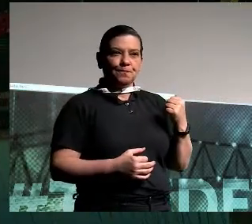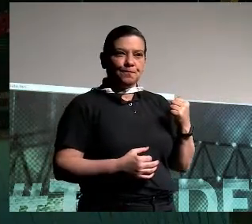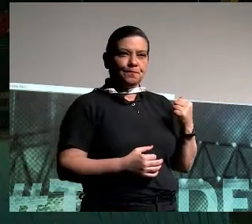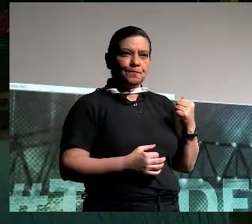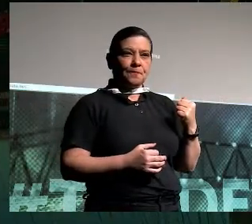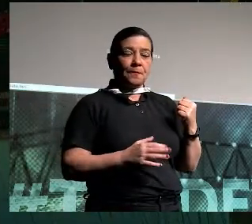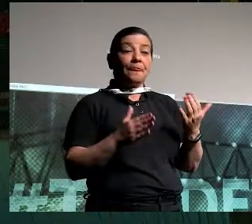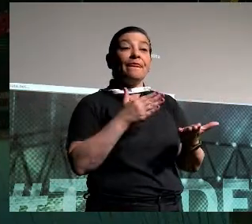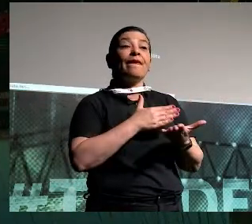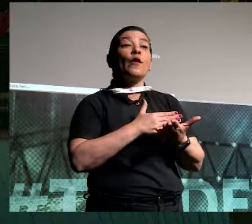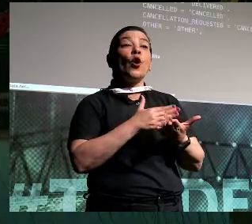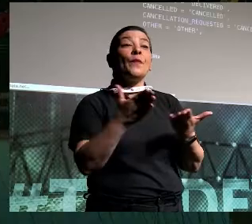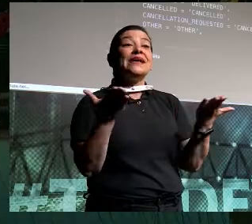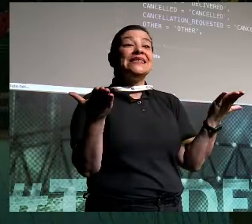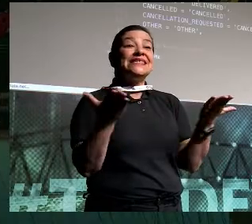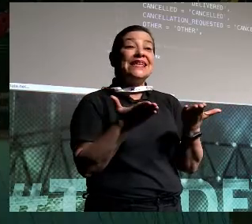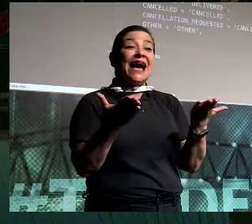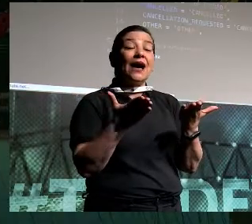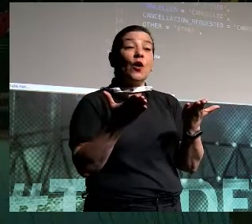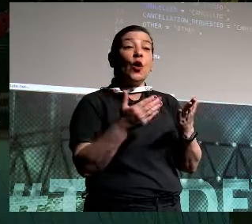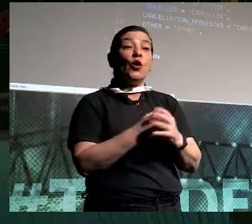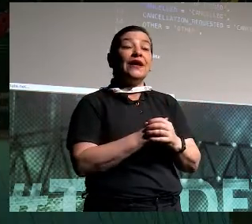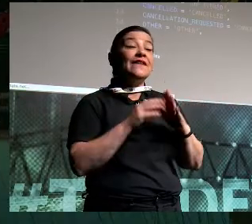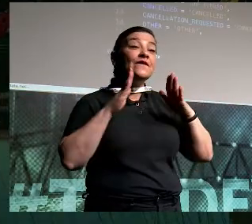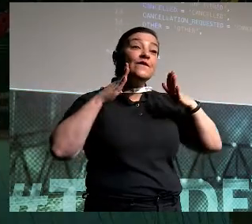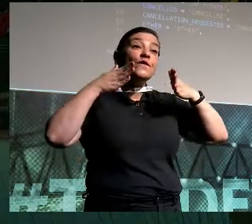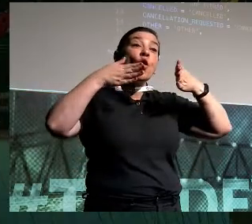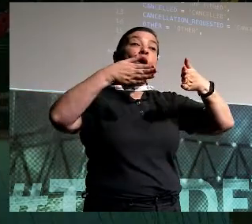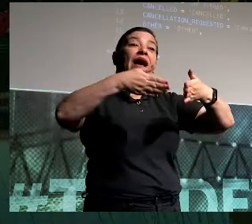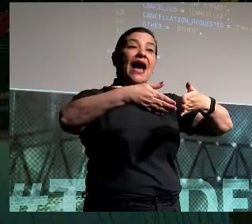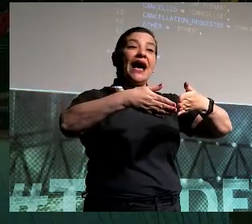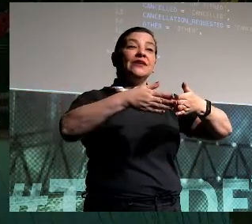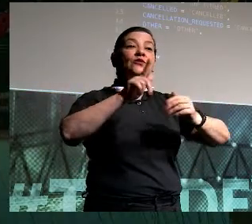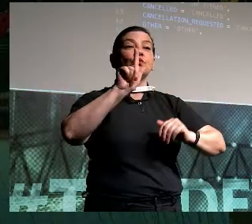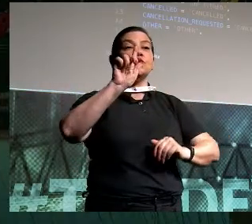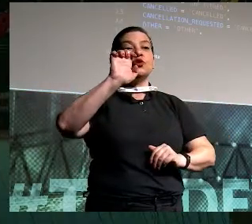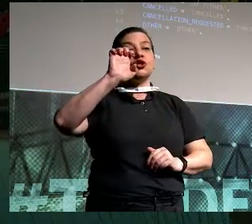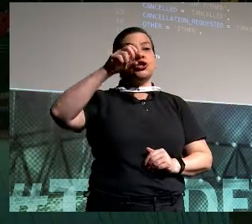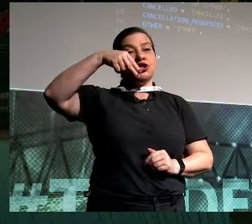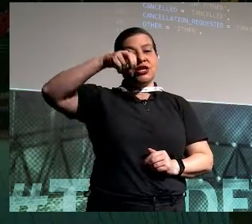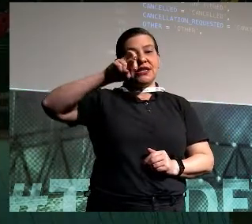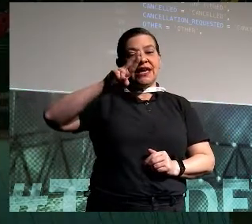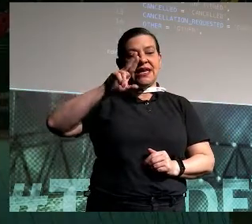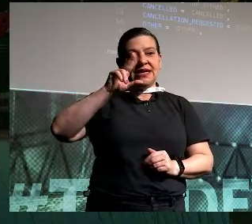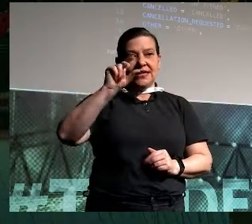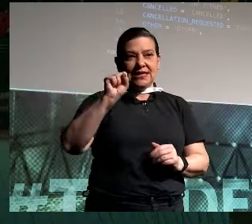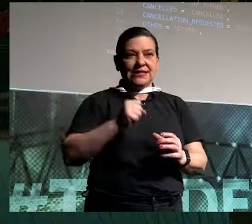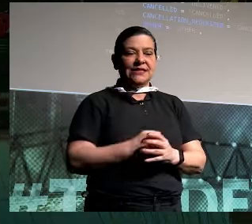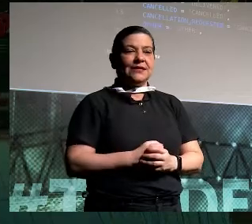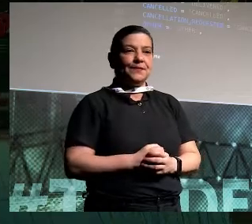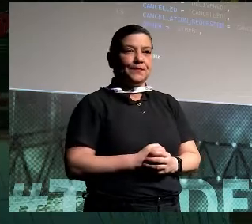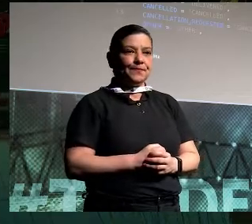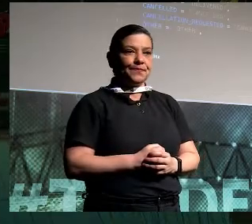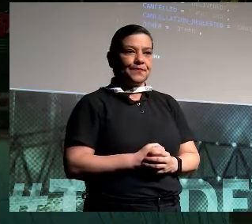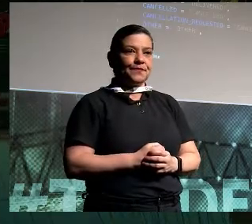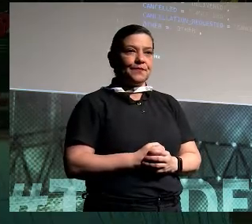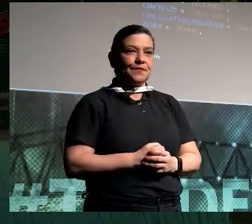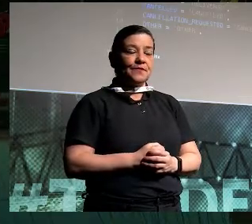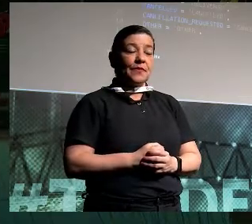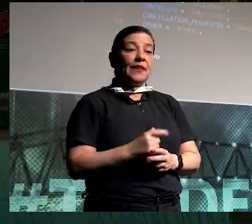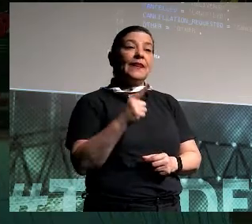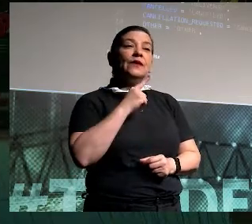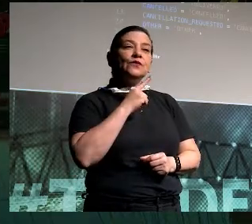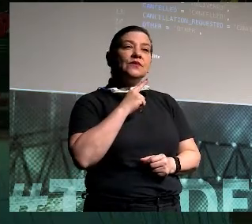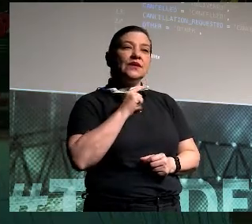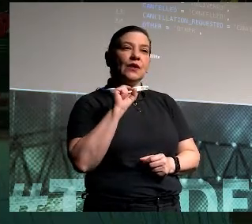Então, vamos começar a fazer tipo generics mais especializados, né? Vamos começar a brincar um pouquinho mais no nível hard aqui. Então, olha, eu tenho